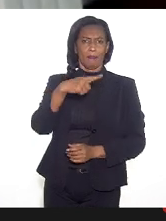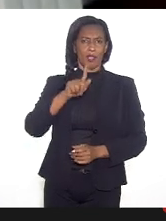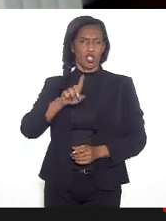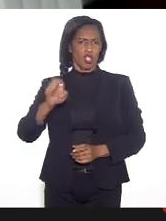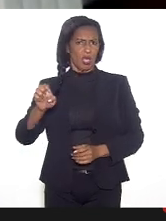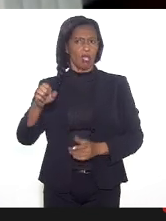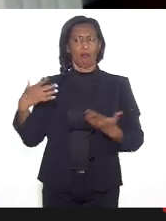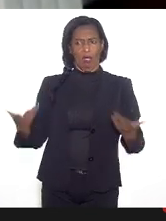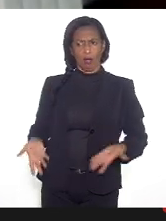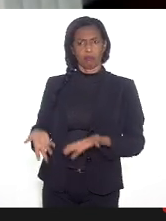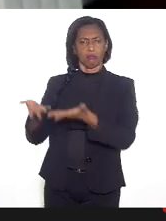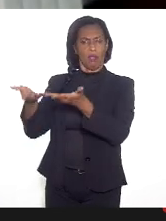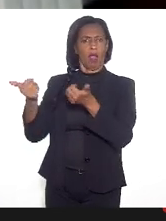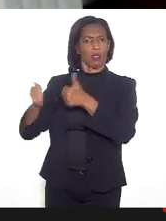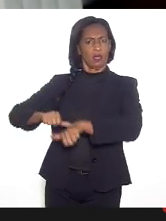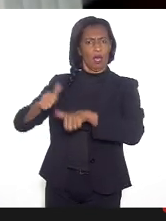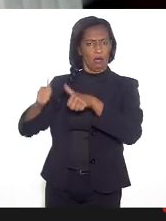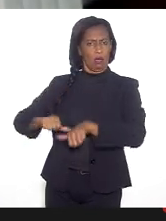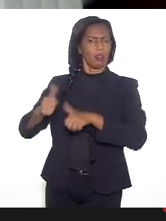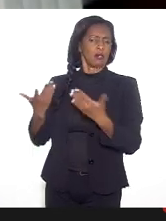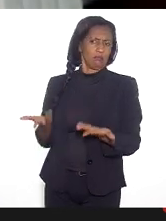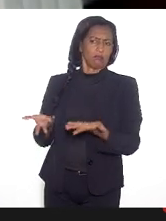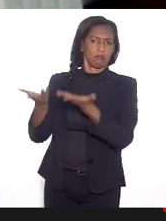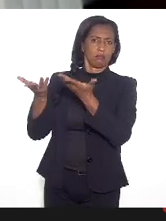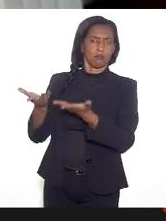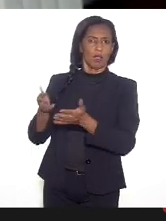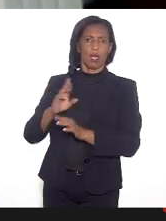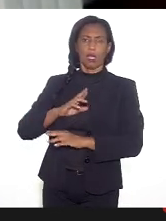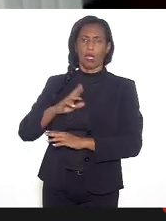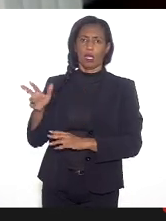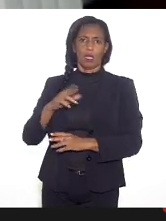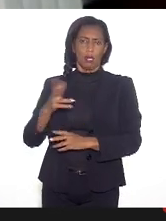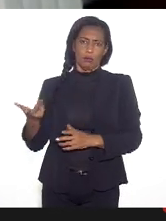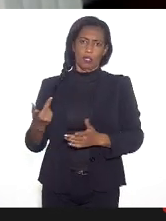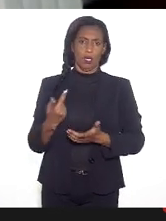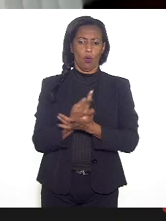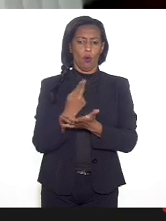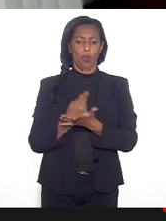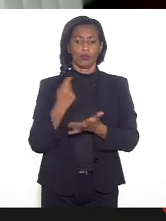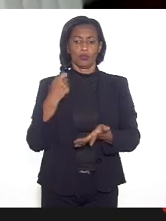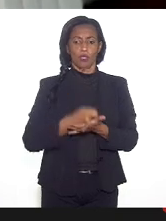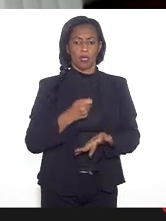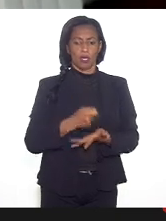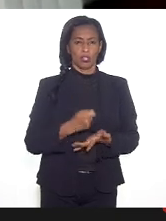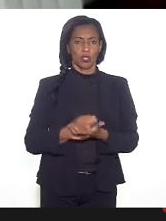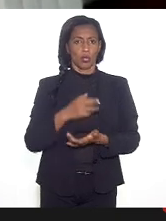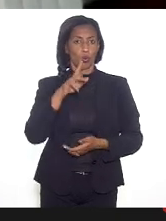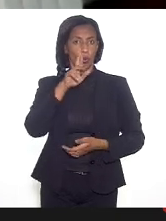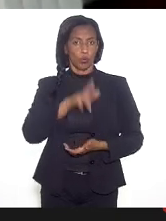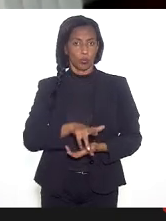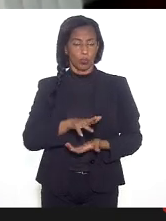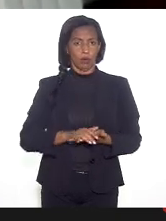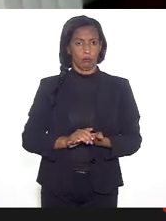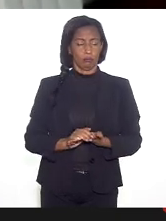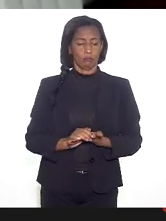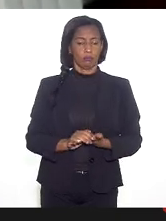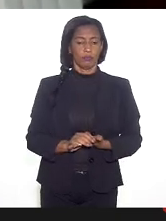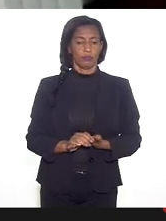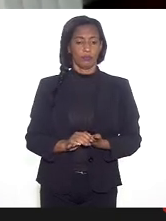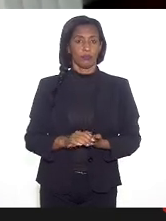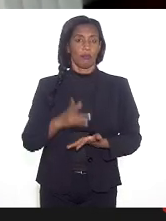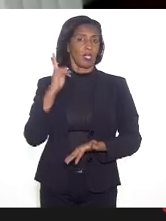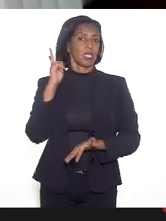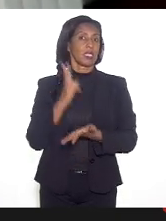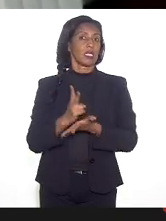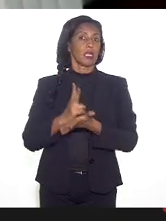absoluta prioridade na análise. Não é, obviamente, não seria leviano aqui de garantir que o resultado é